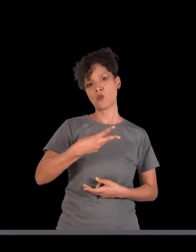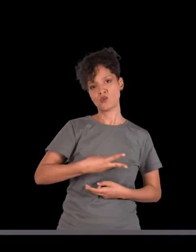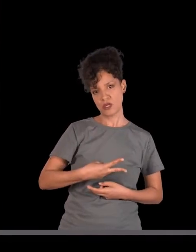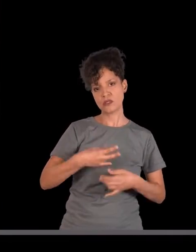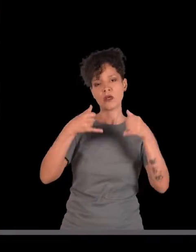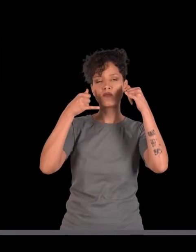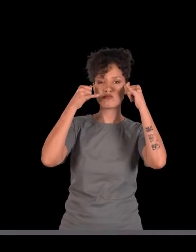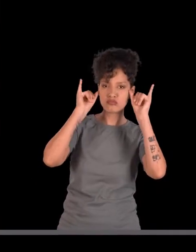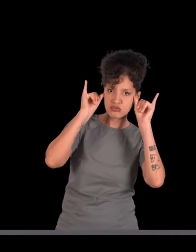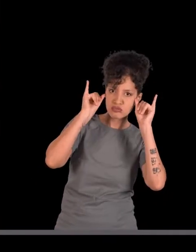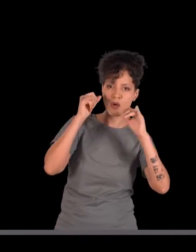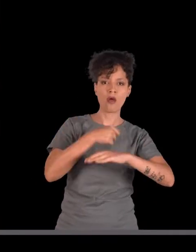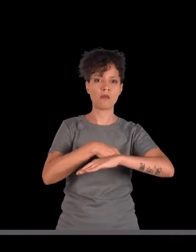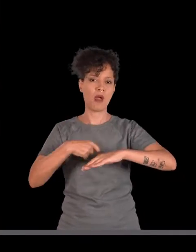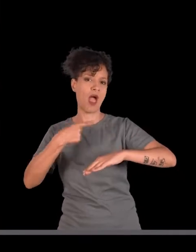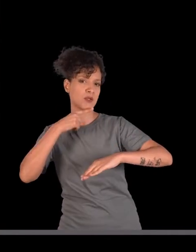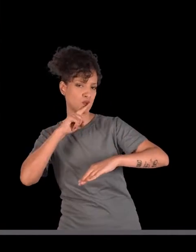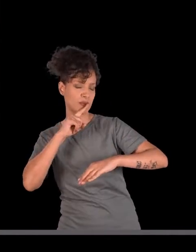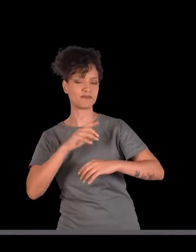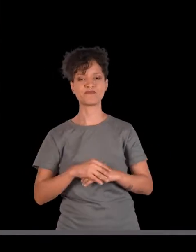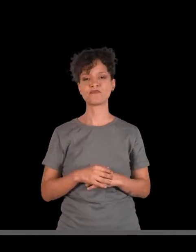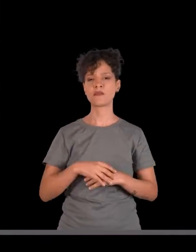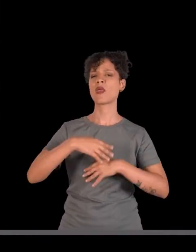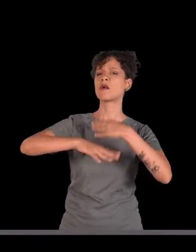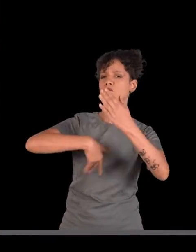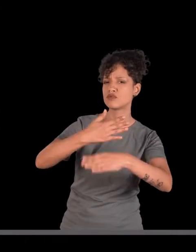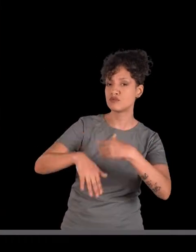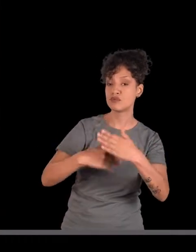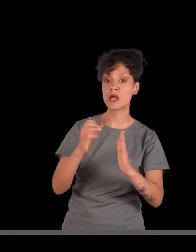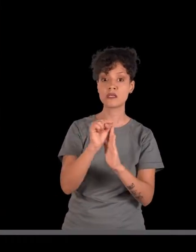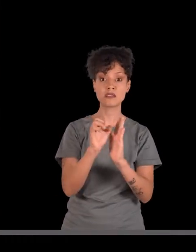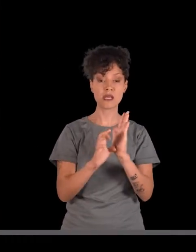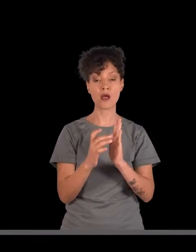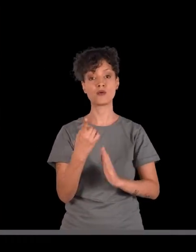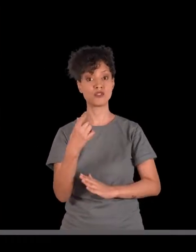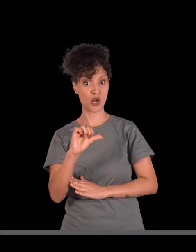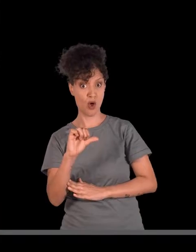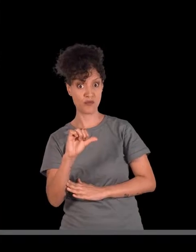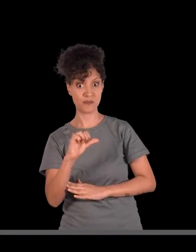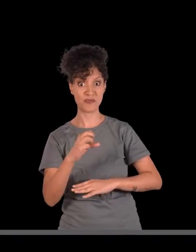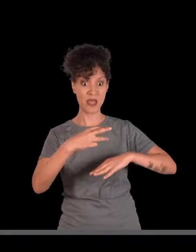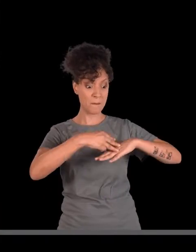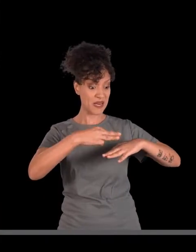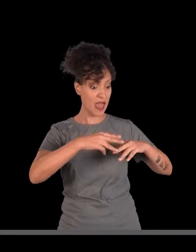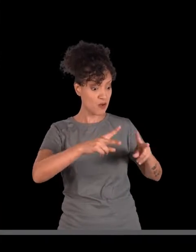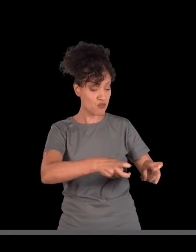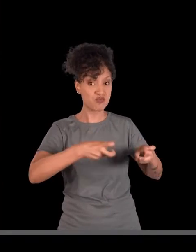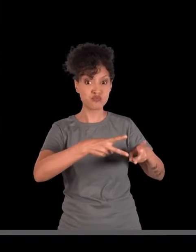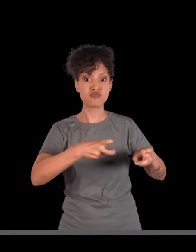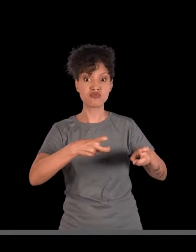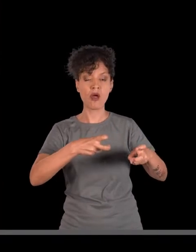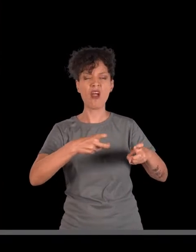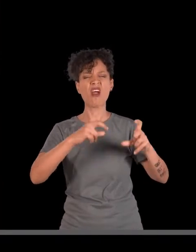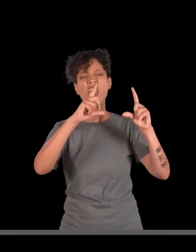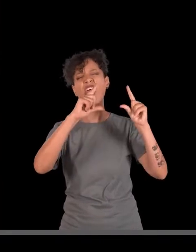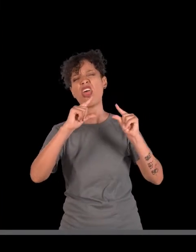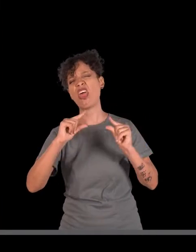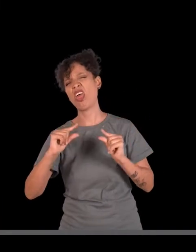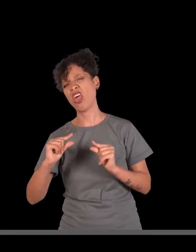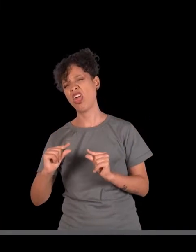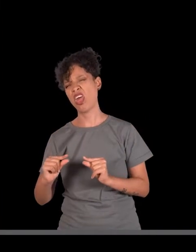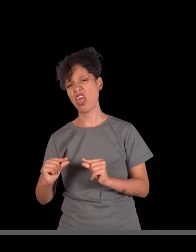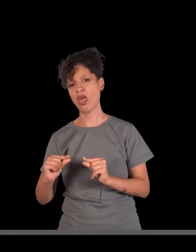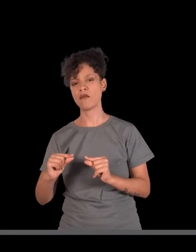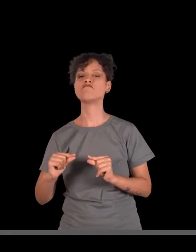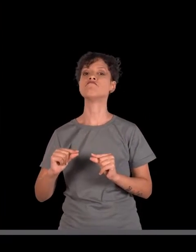bem? Beleza. No século XIX, a mineração teve um declínio muito forte, ou seja, não era tão